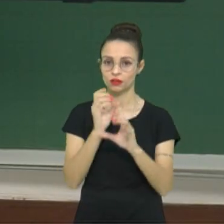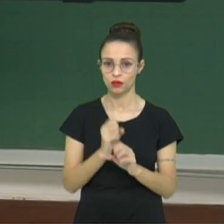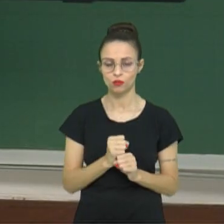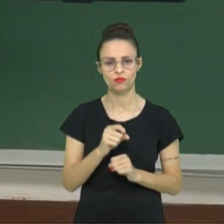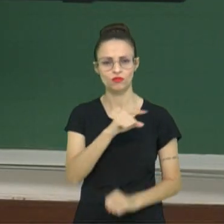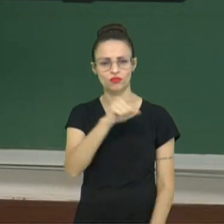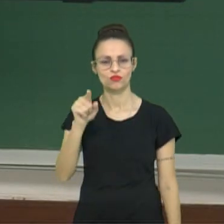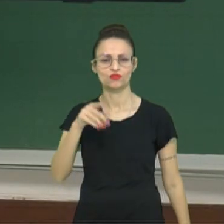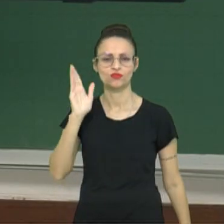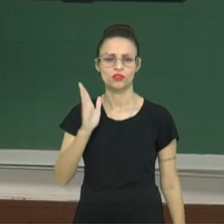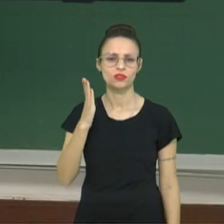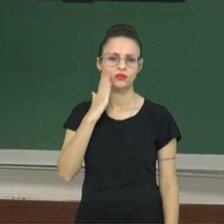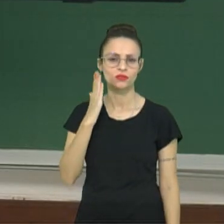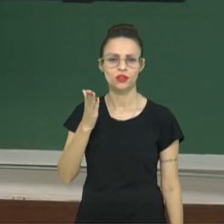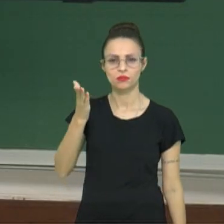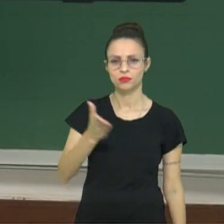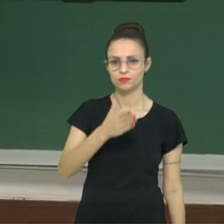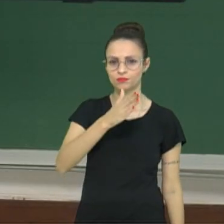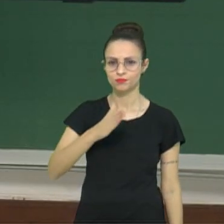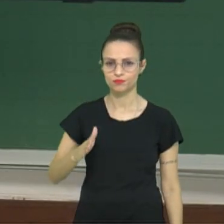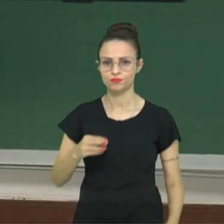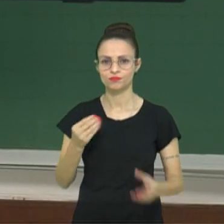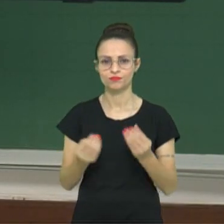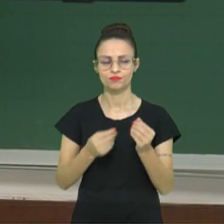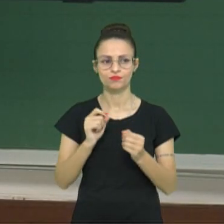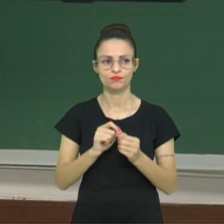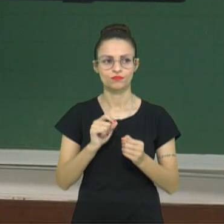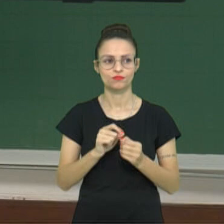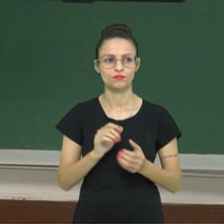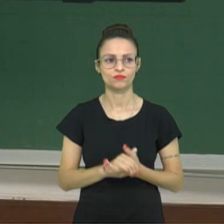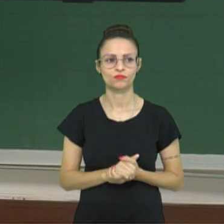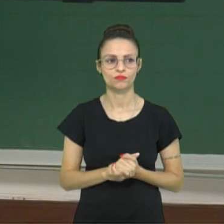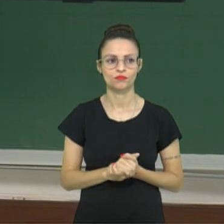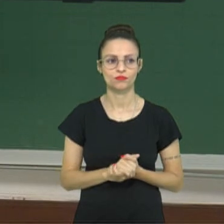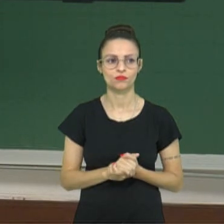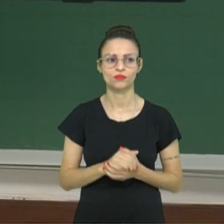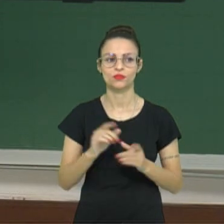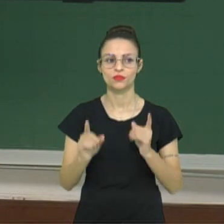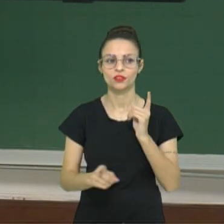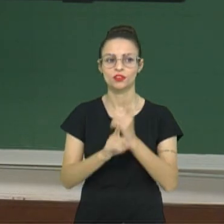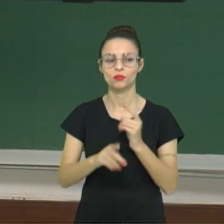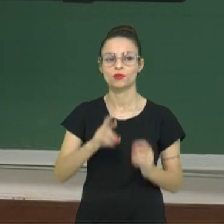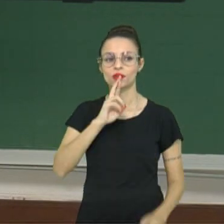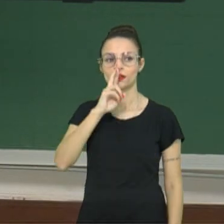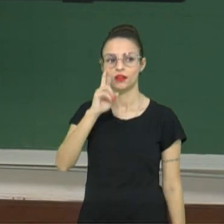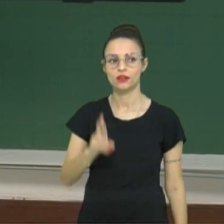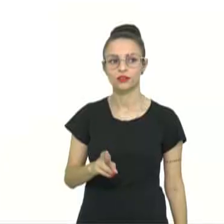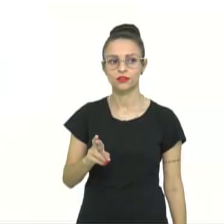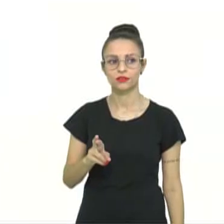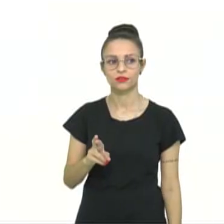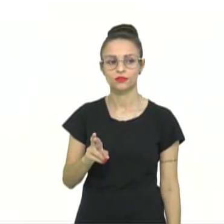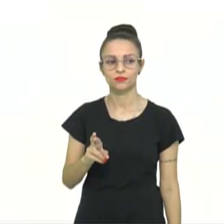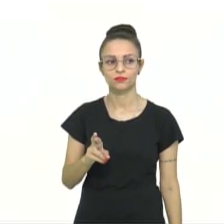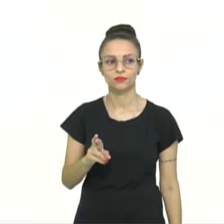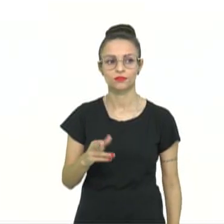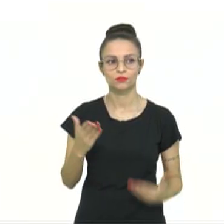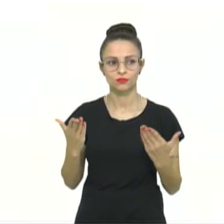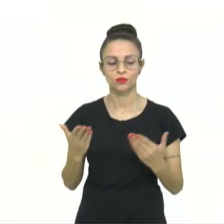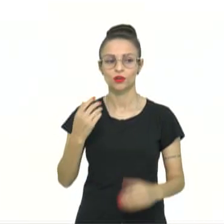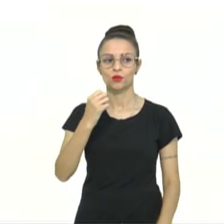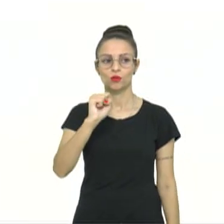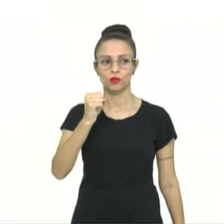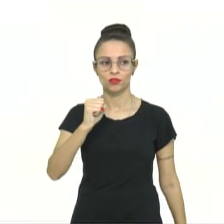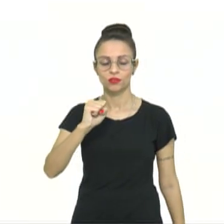já sabe, os extremos pelos meios, nós chegamos em um resultado que é, vamos lá,